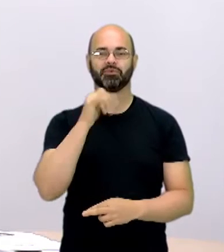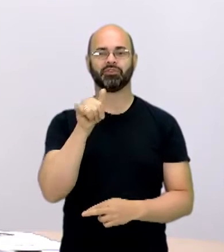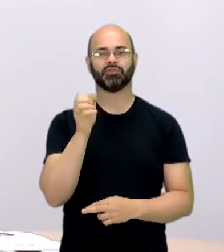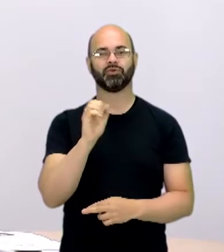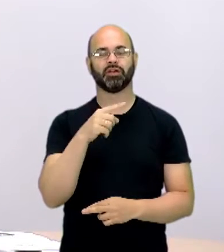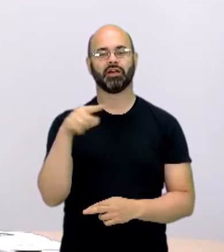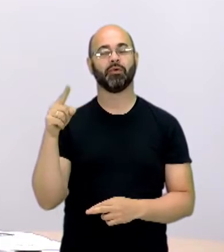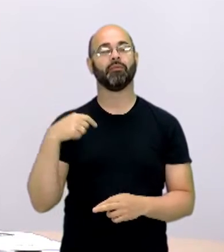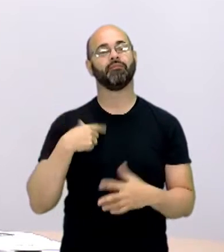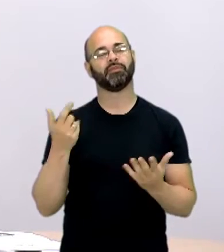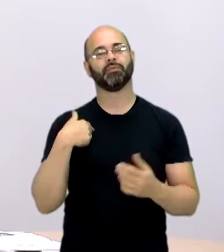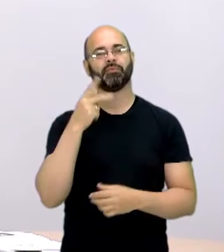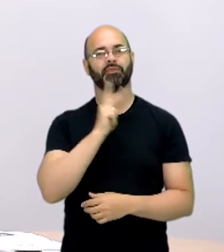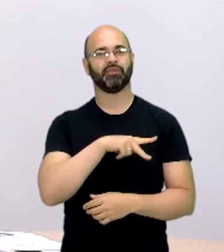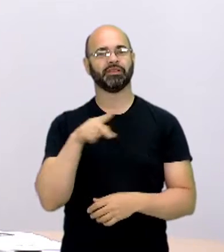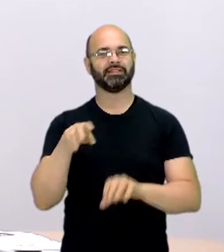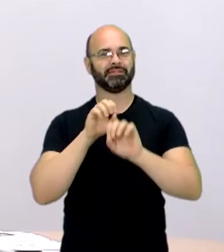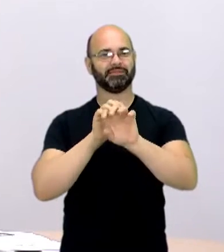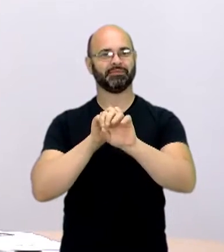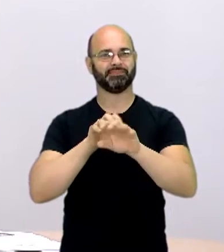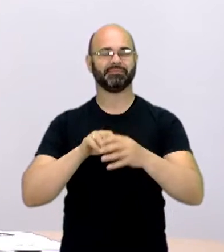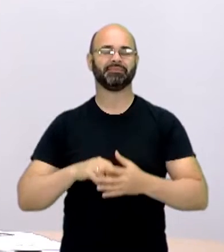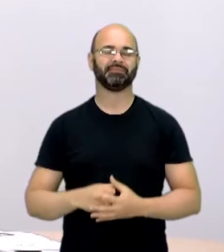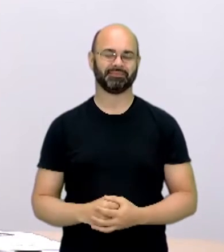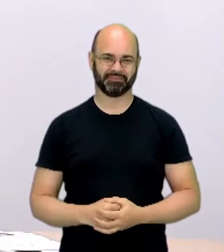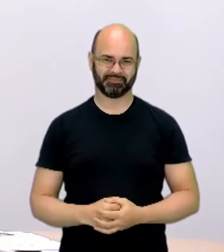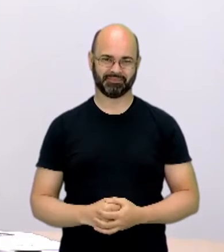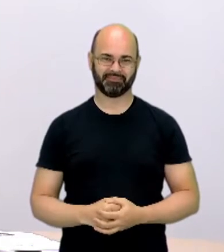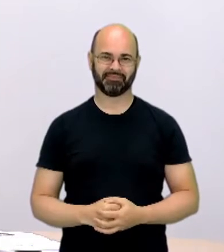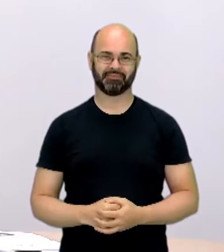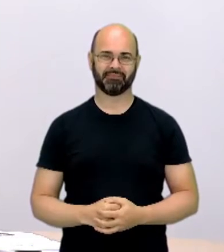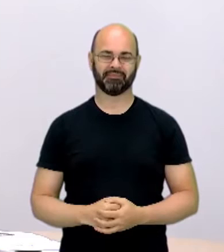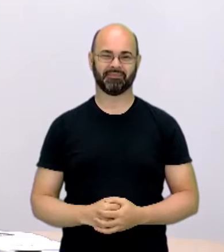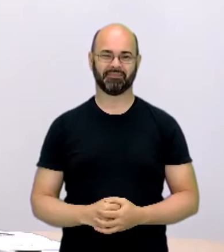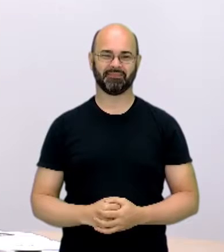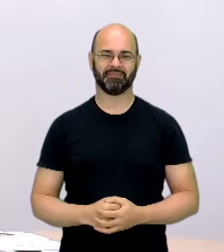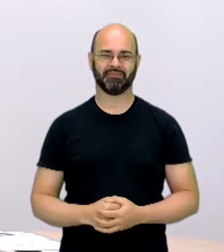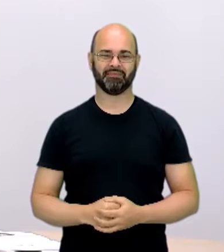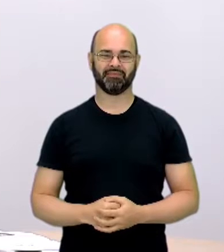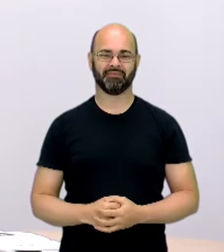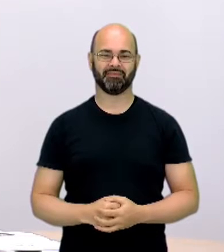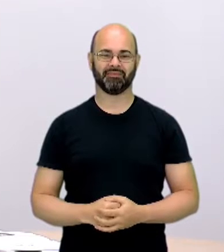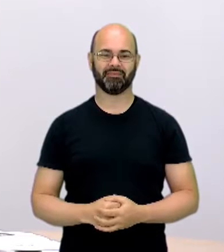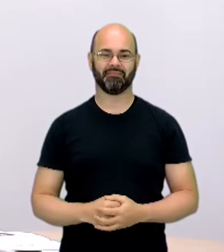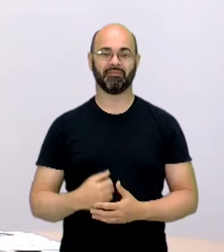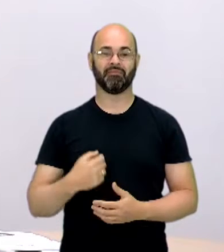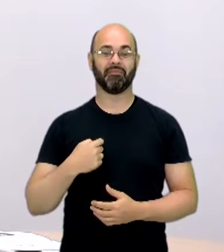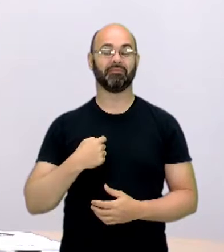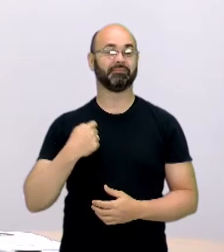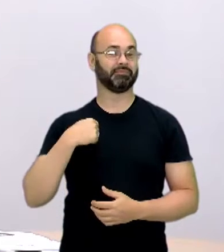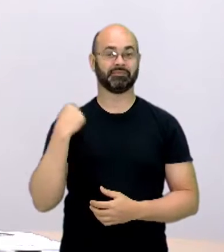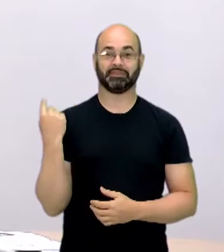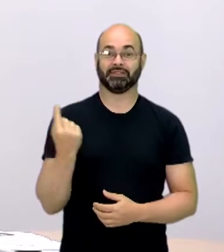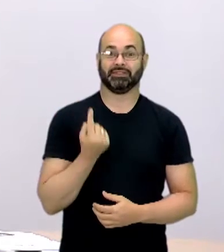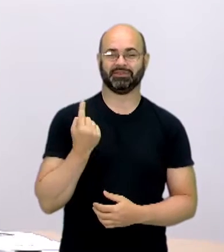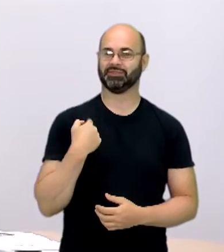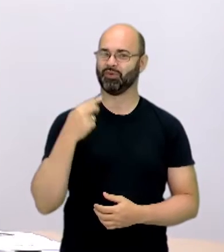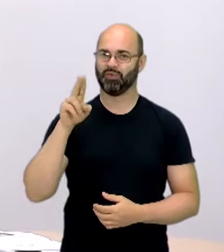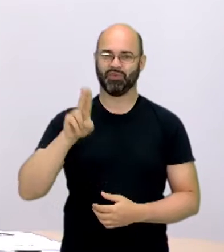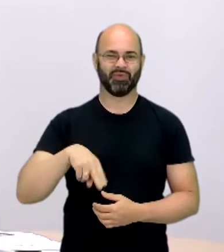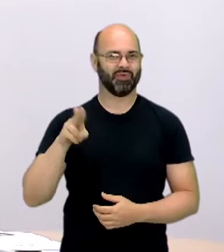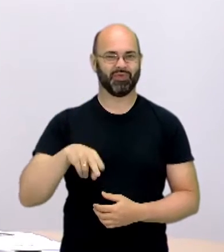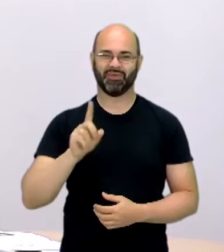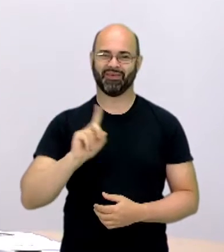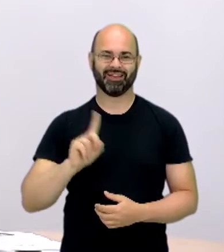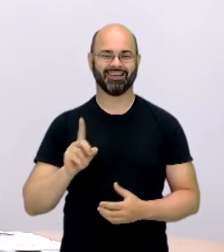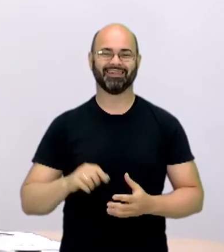I am your English teacher. Sou o João, o seu professor de inglês. I'm never alone here, nunca estou sozinho